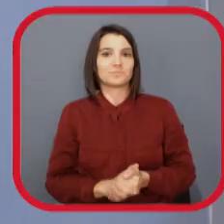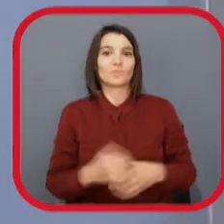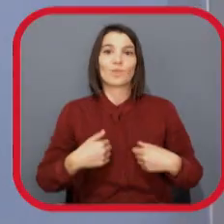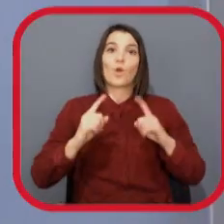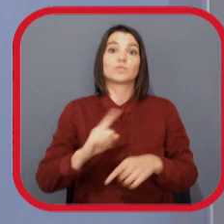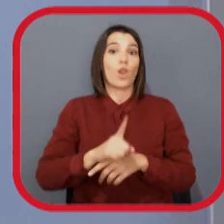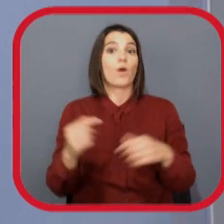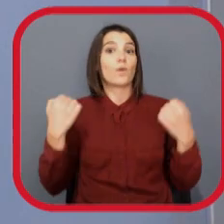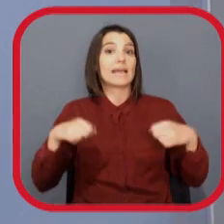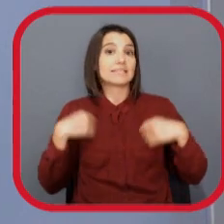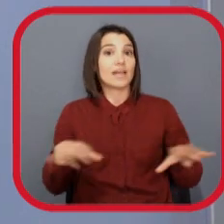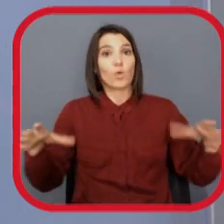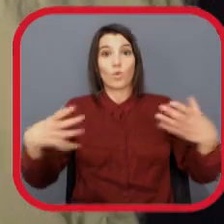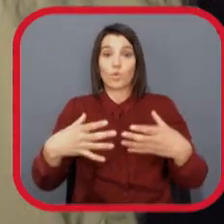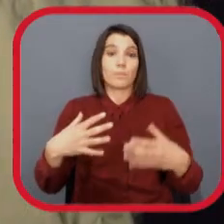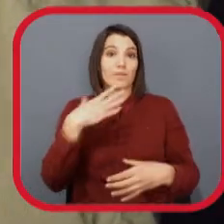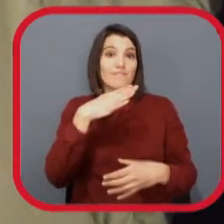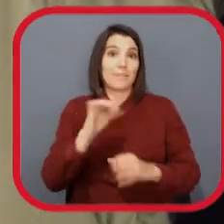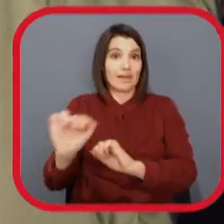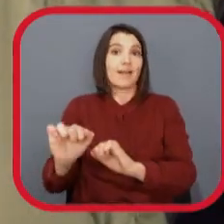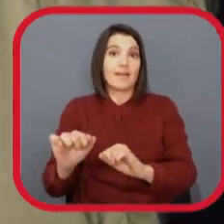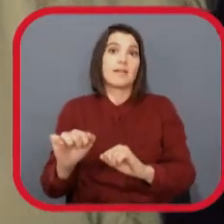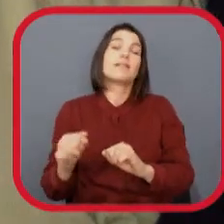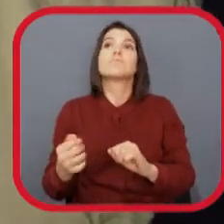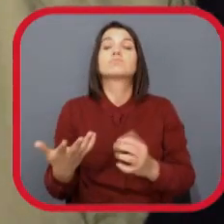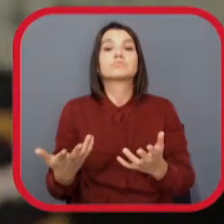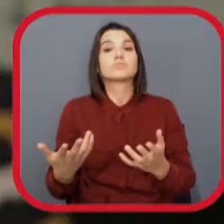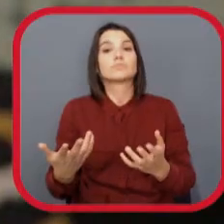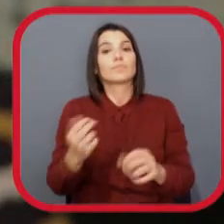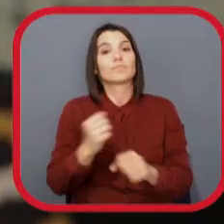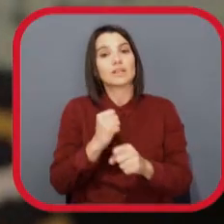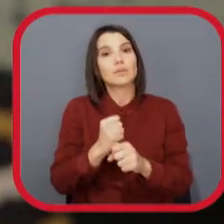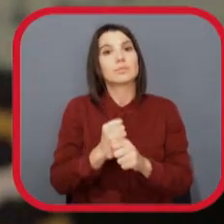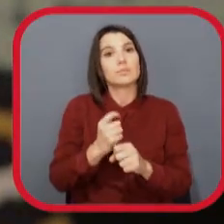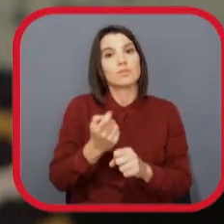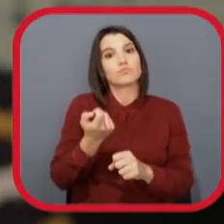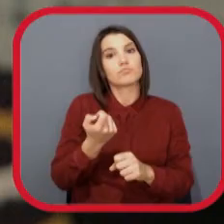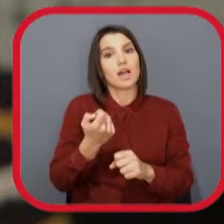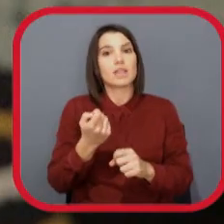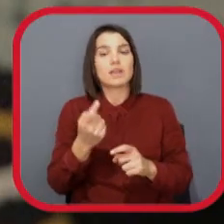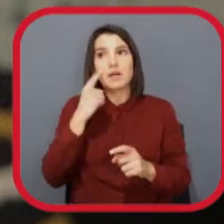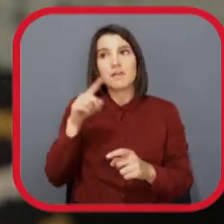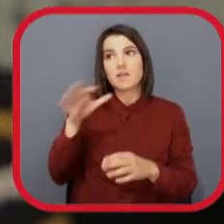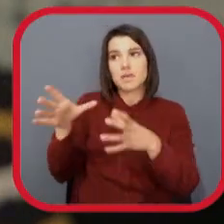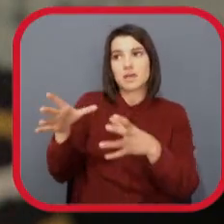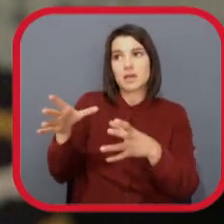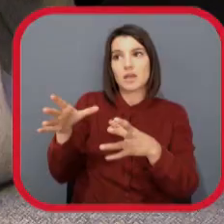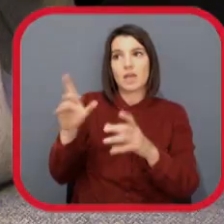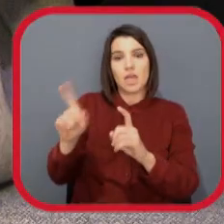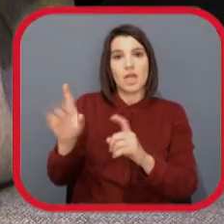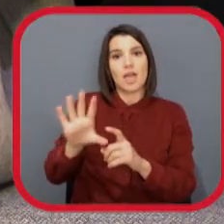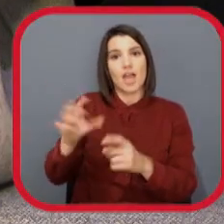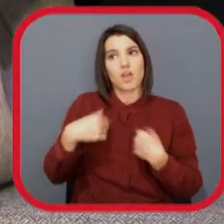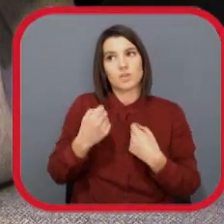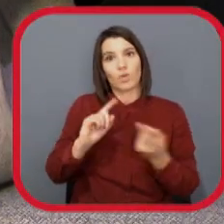basicamente isso. Eu comecei logo a ensaiar com o núcleo todo da família deles, portanto trabalhei um bocadinho em forma de contraponto